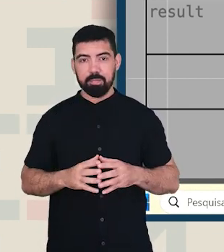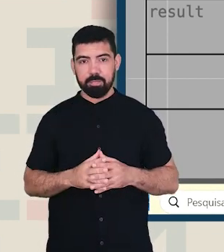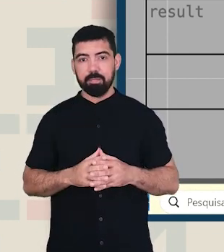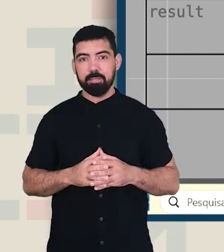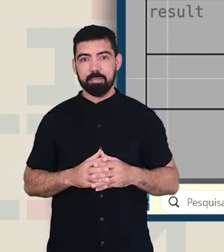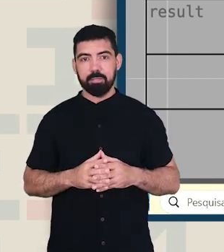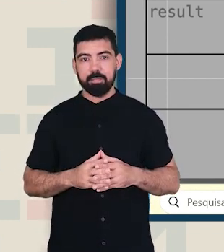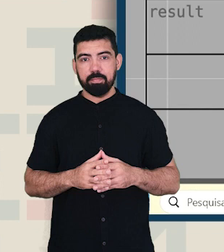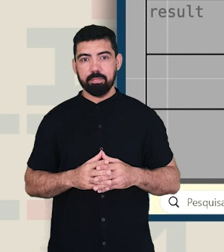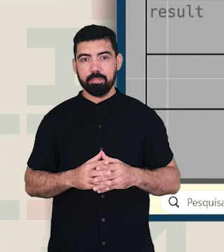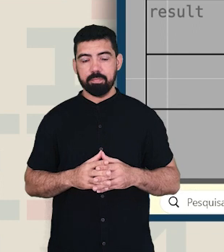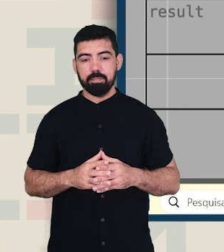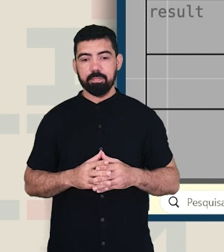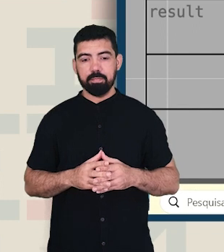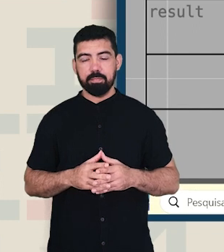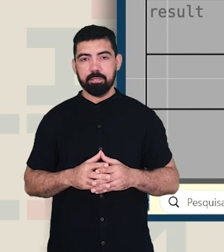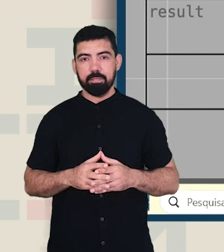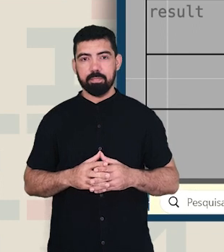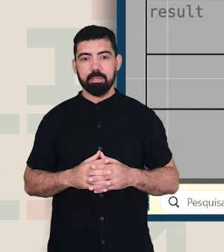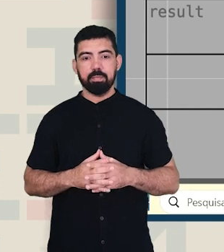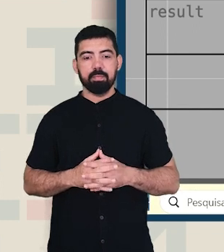amplitude.